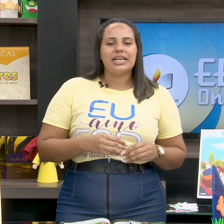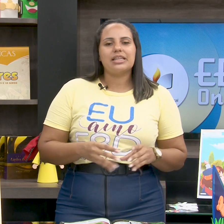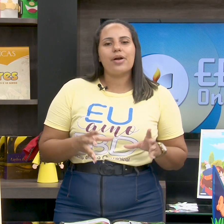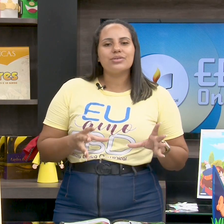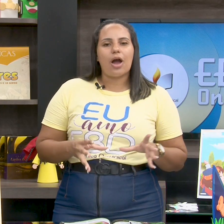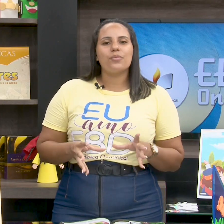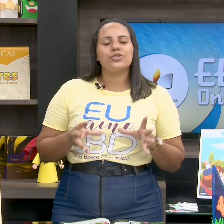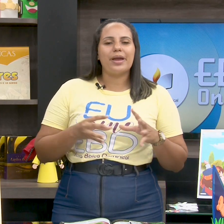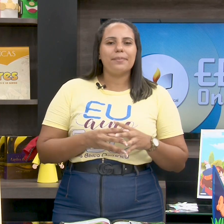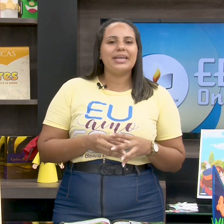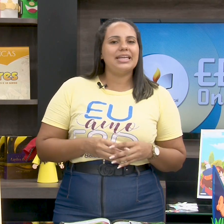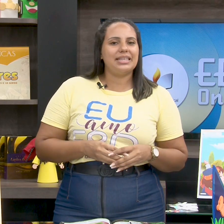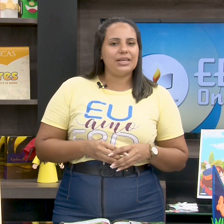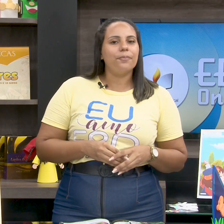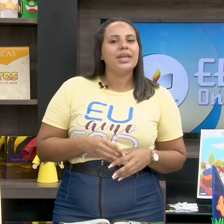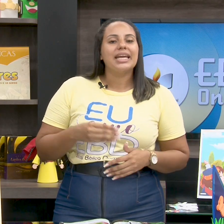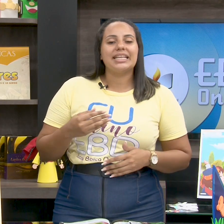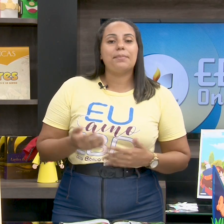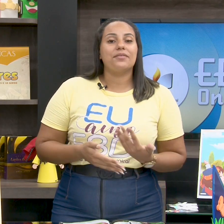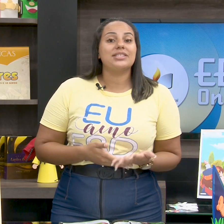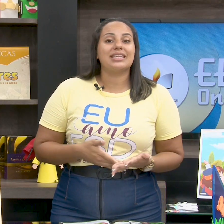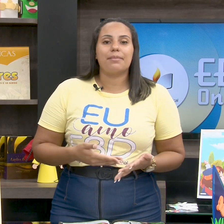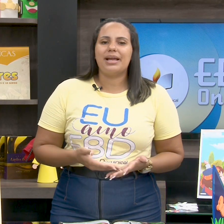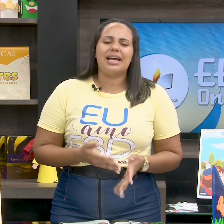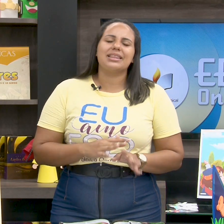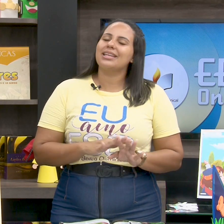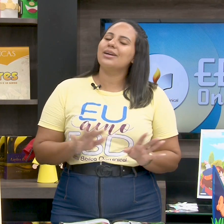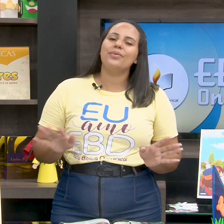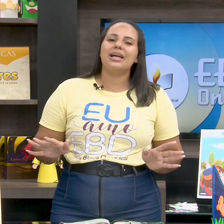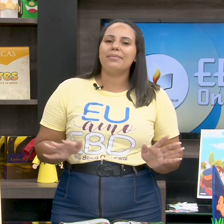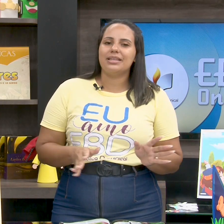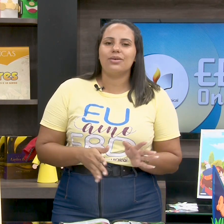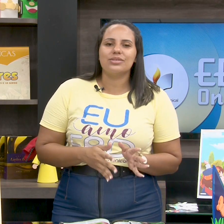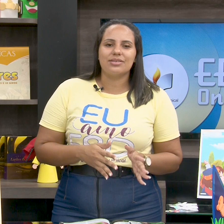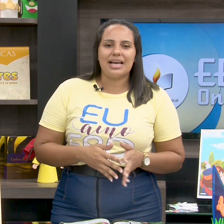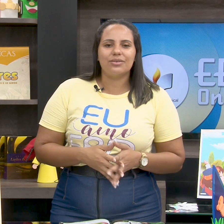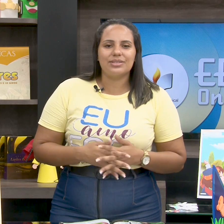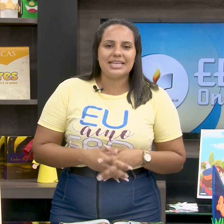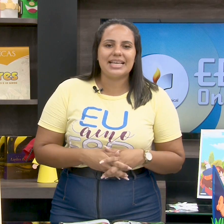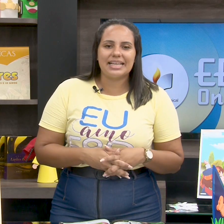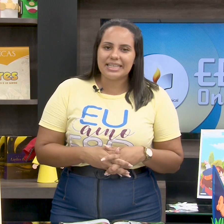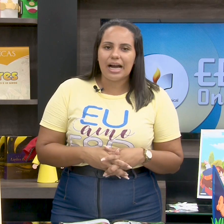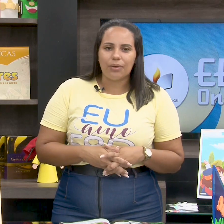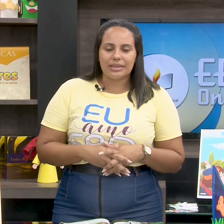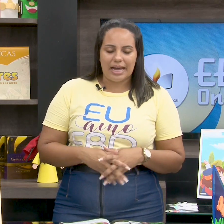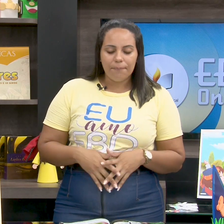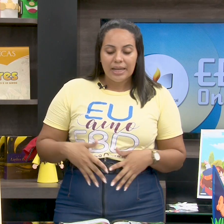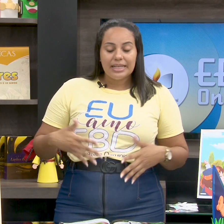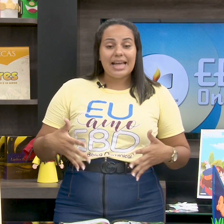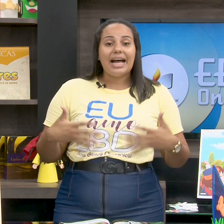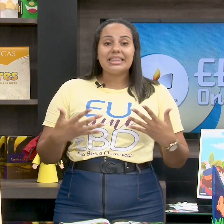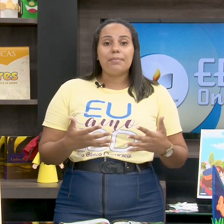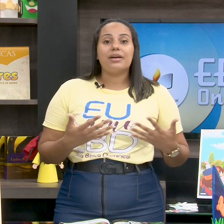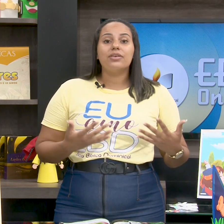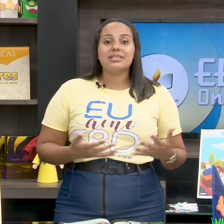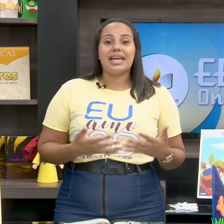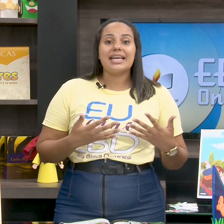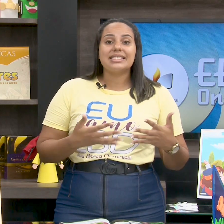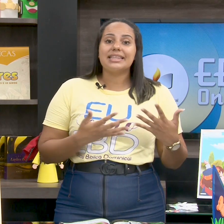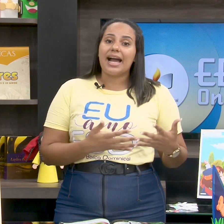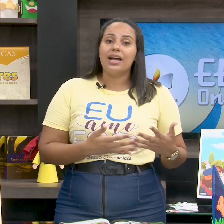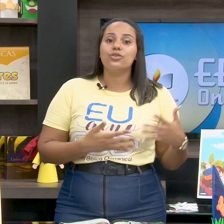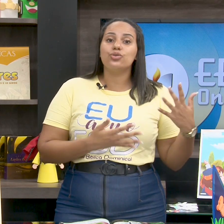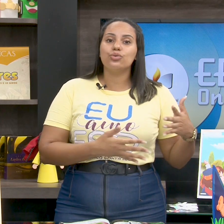8 versos. Então é um salmo bem pequenininho que dá para você trabalhar tranquilamente com seus alunos em sala de aula, tá? Dá até para